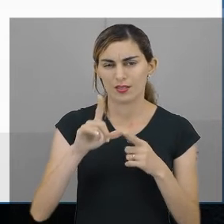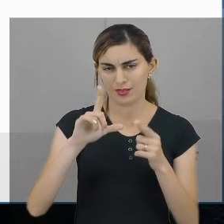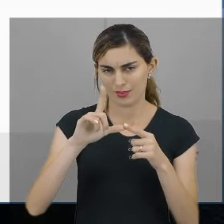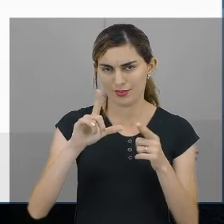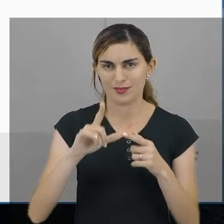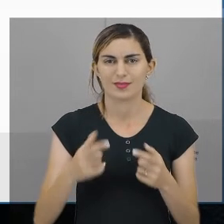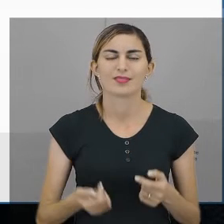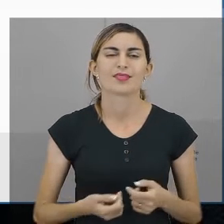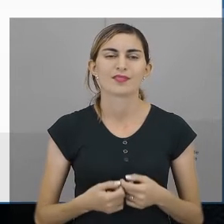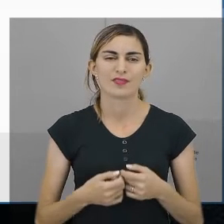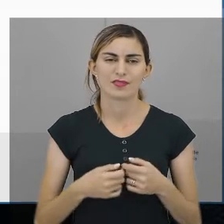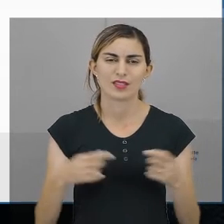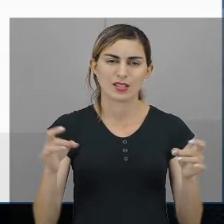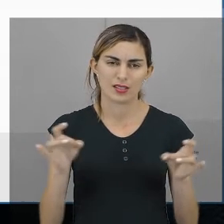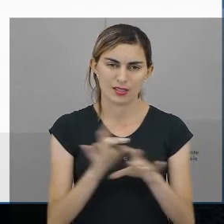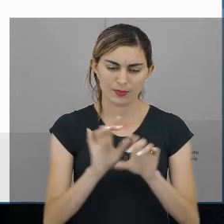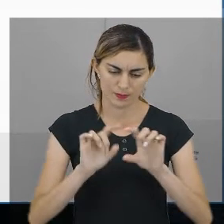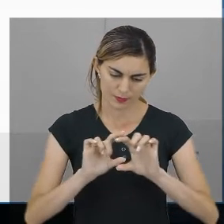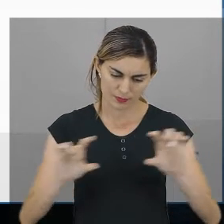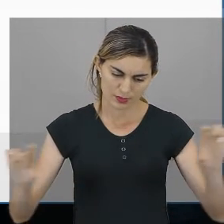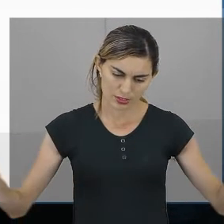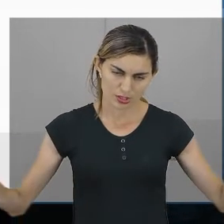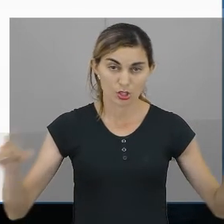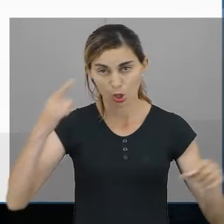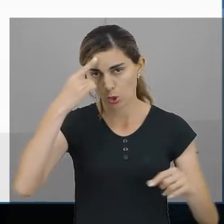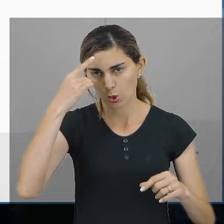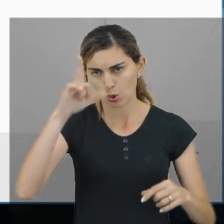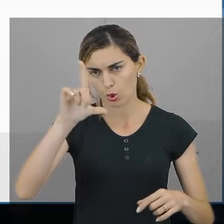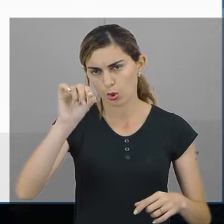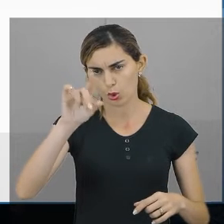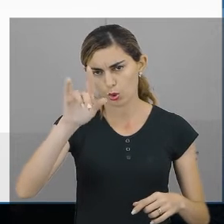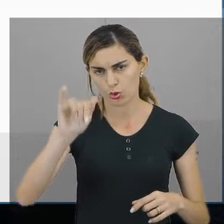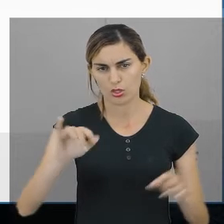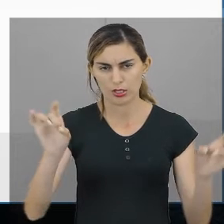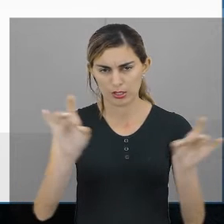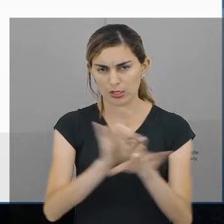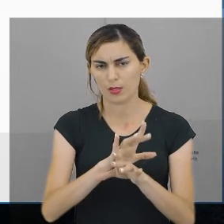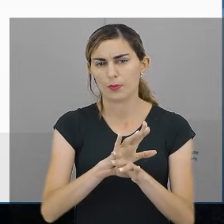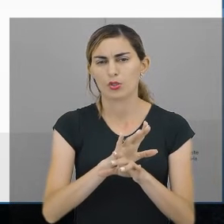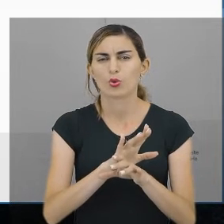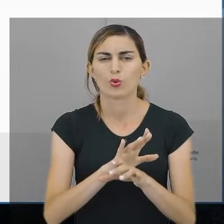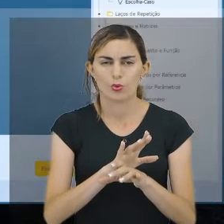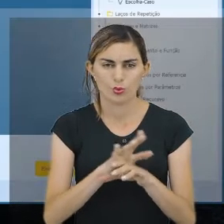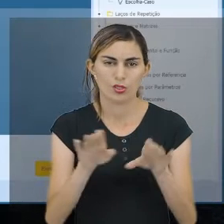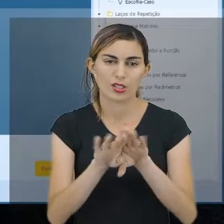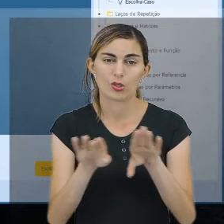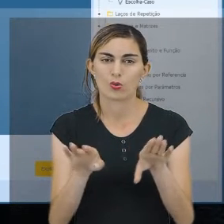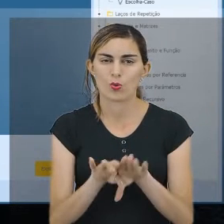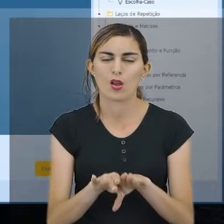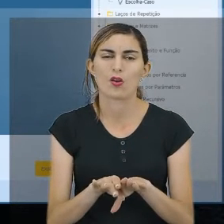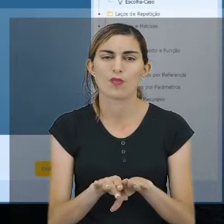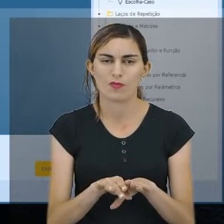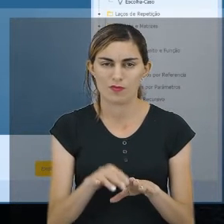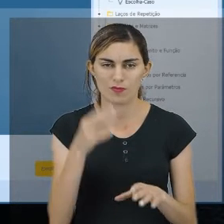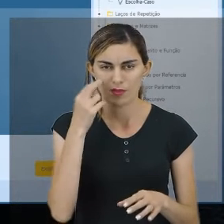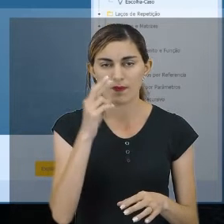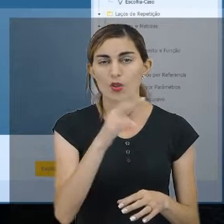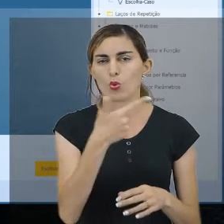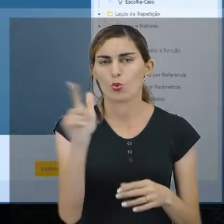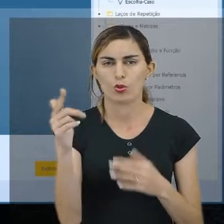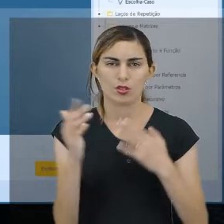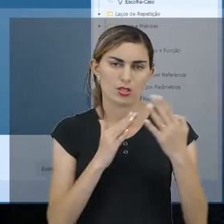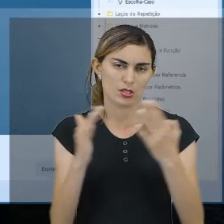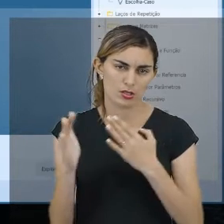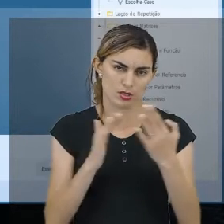novo uma grande expressão lógica utilizando um operador relacional igual. Vamos ver mais um exemplo.